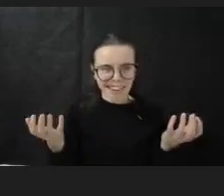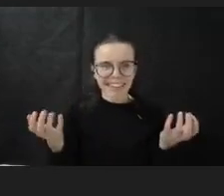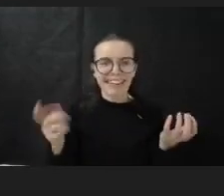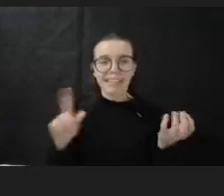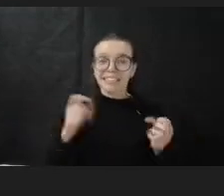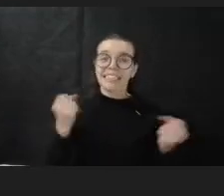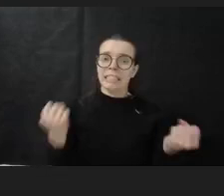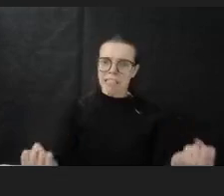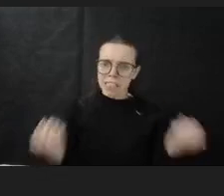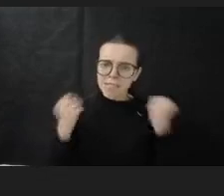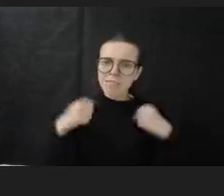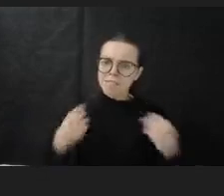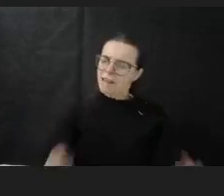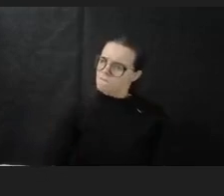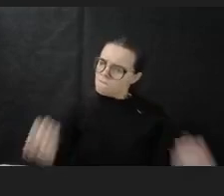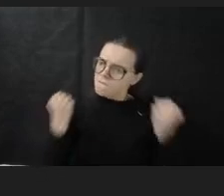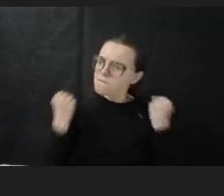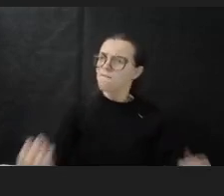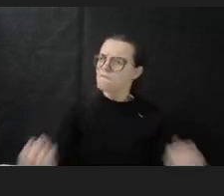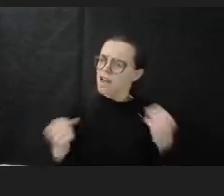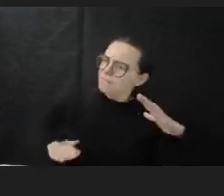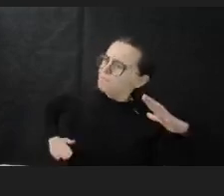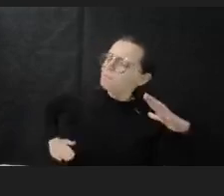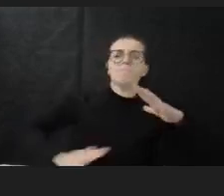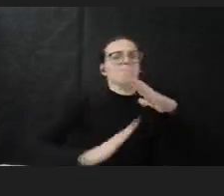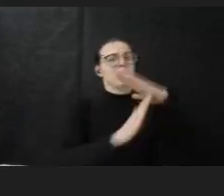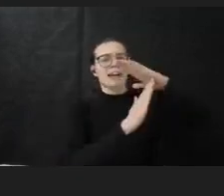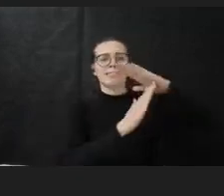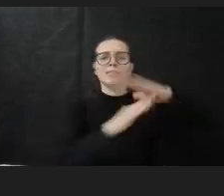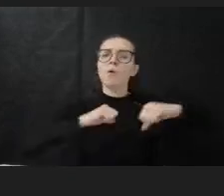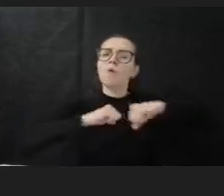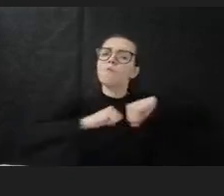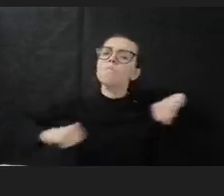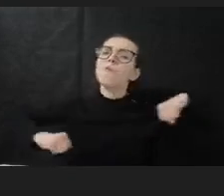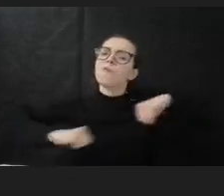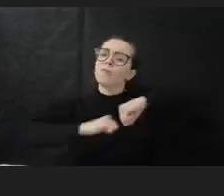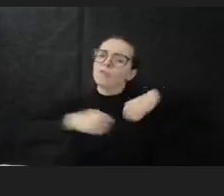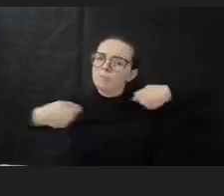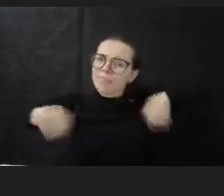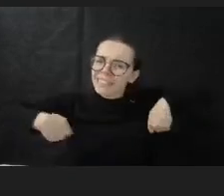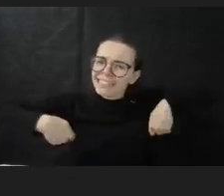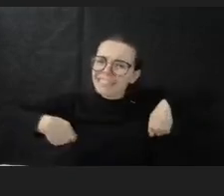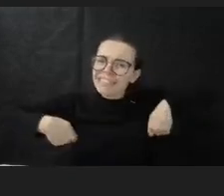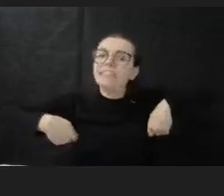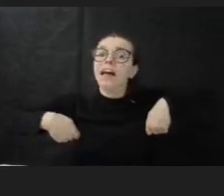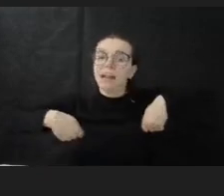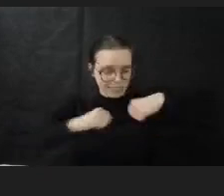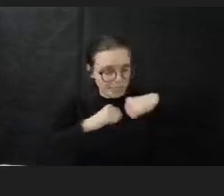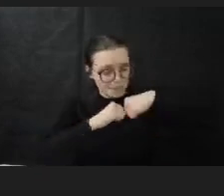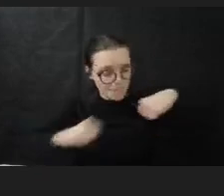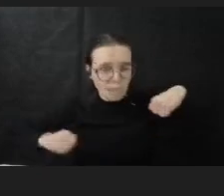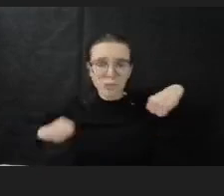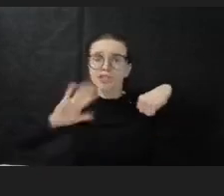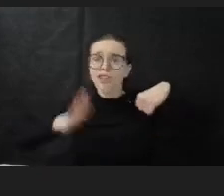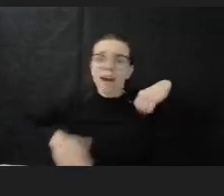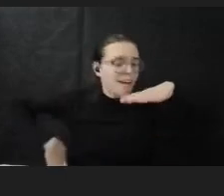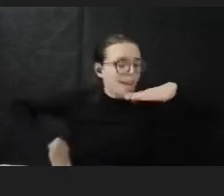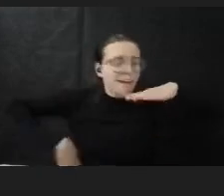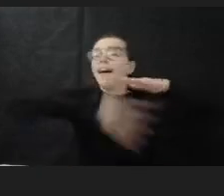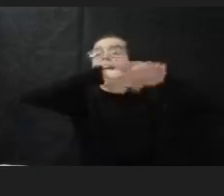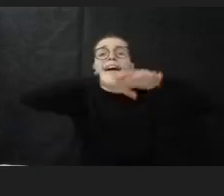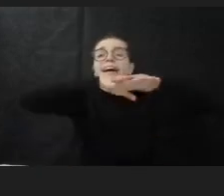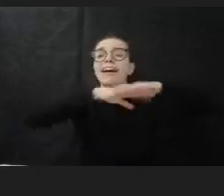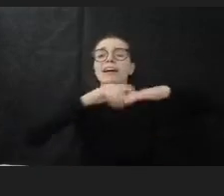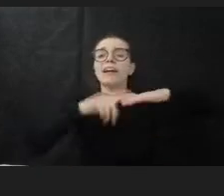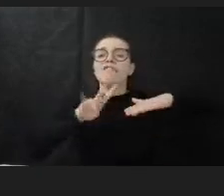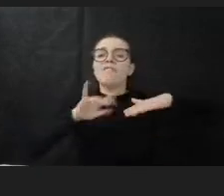fadiga, porque você estimulou o músculo até o máximo, aí ele chegou no limite dele, quando ele chega no limite, ele,